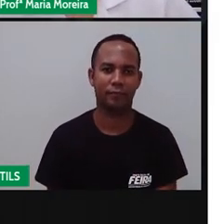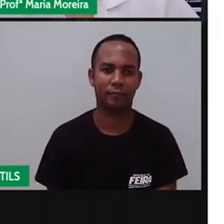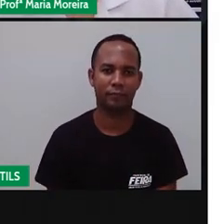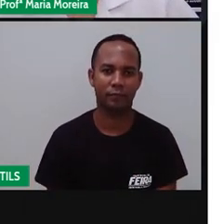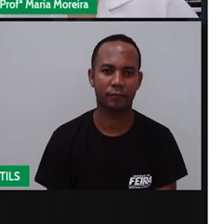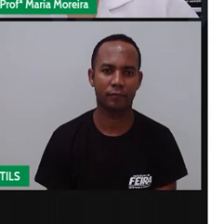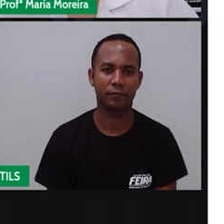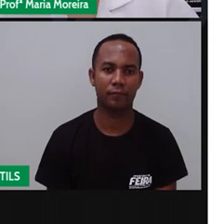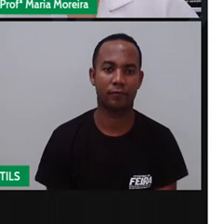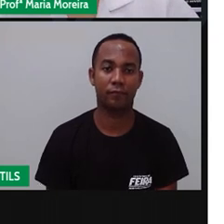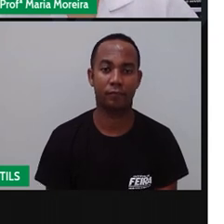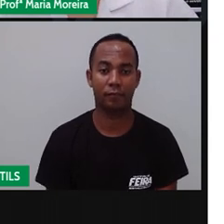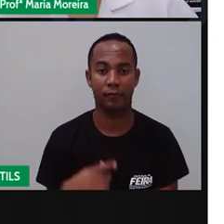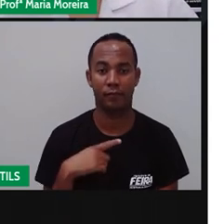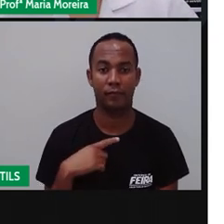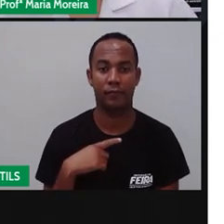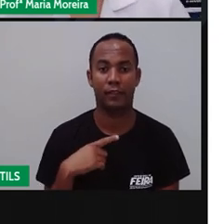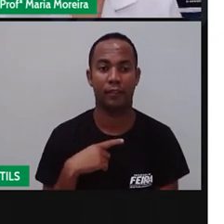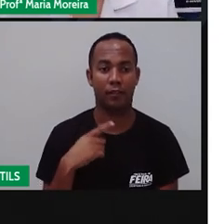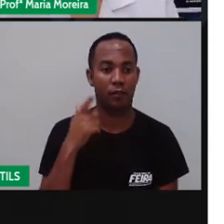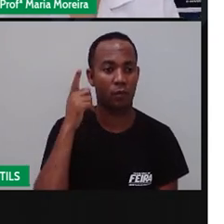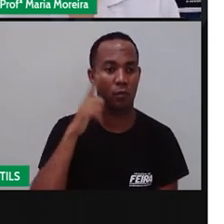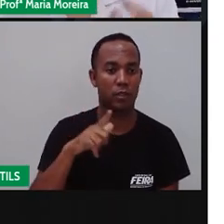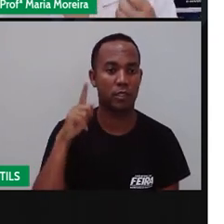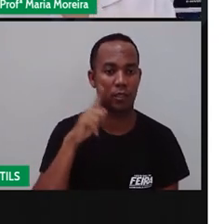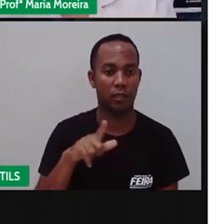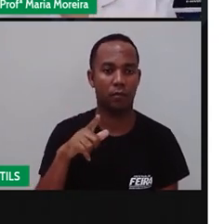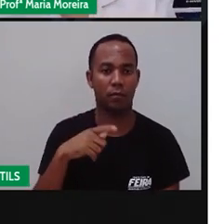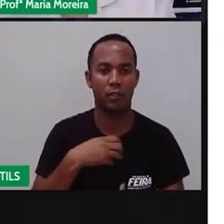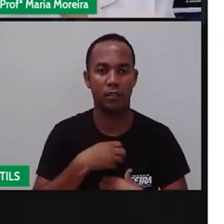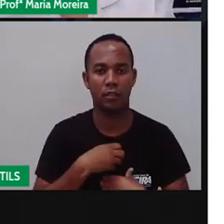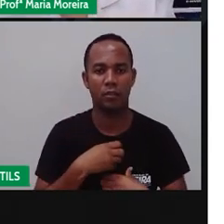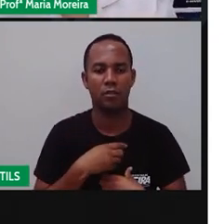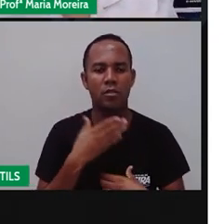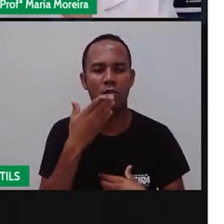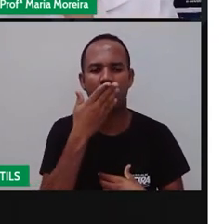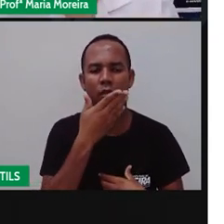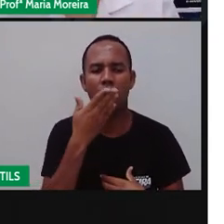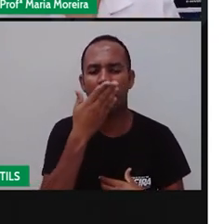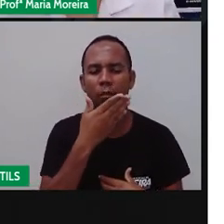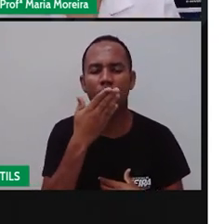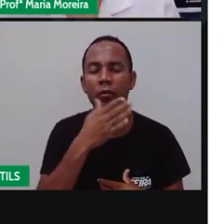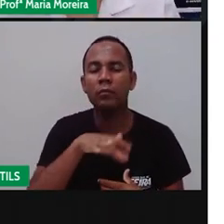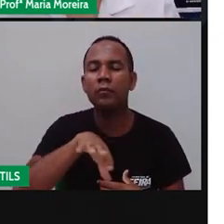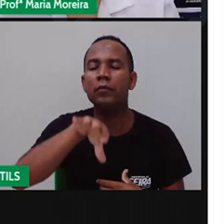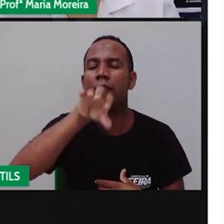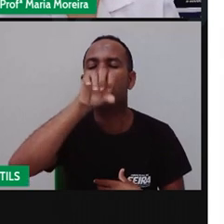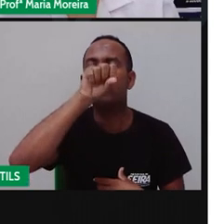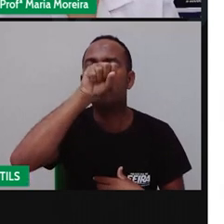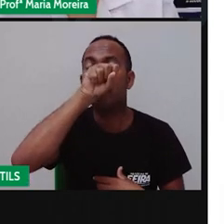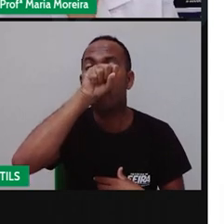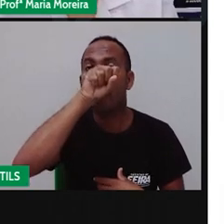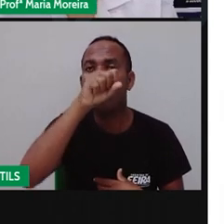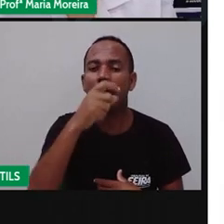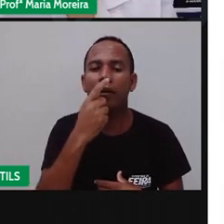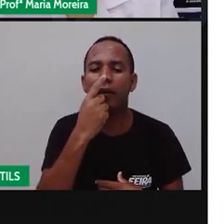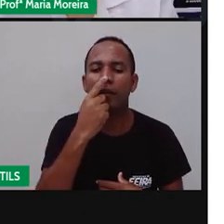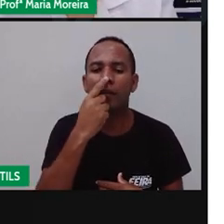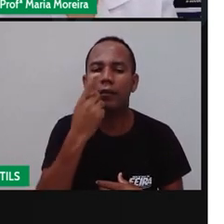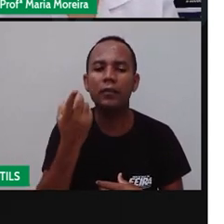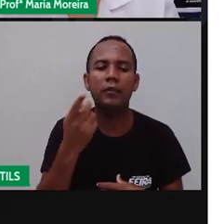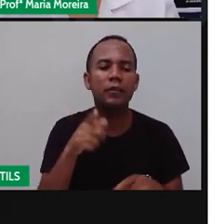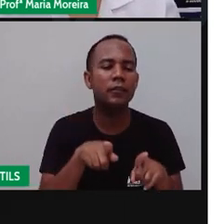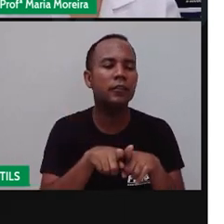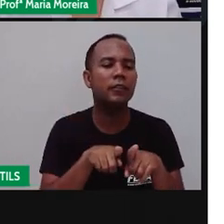Bom, por meio deles, né, conseguimos sentir o quê? O sabor, o cheiro, né?